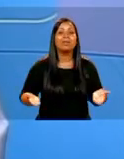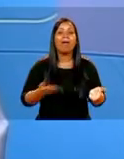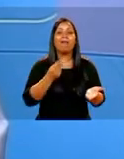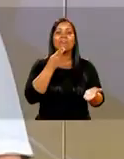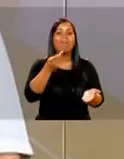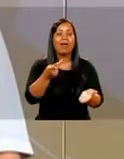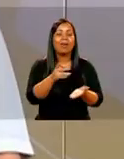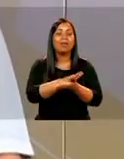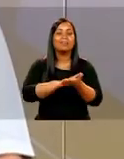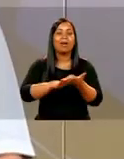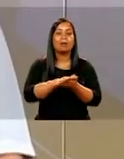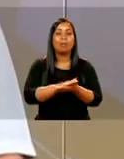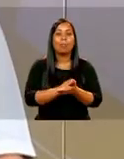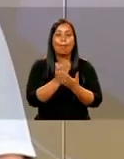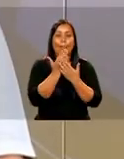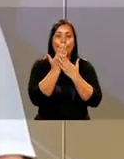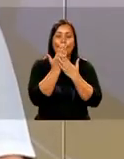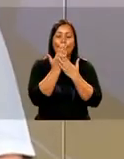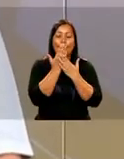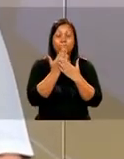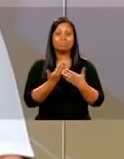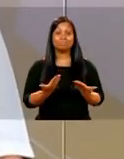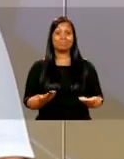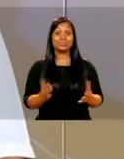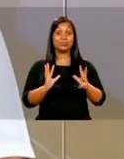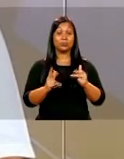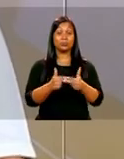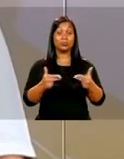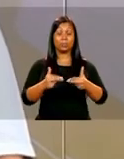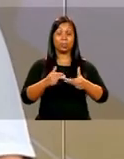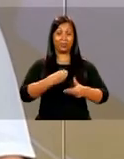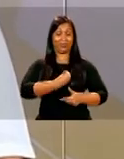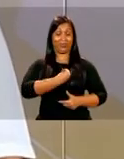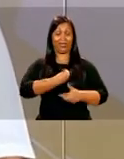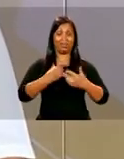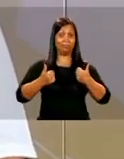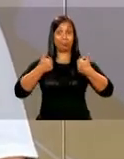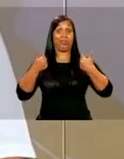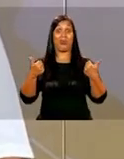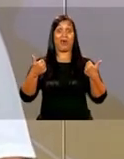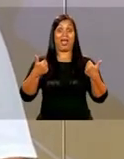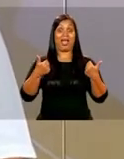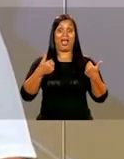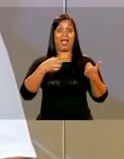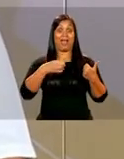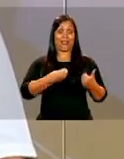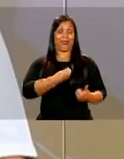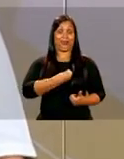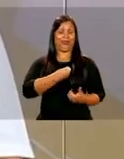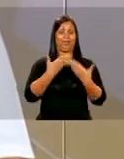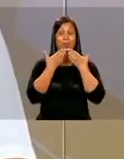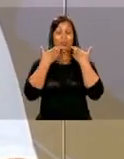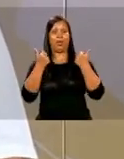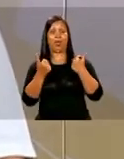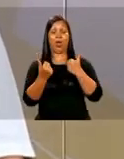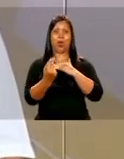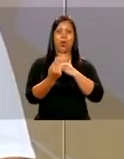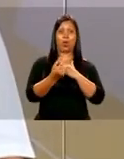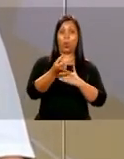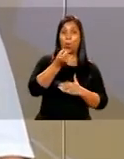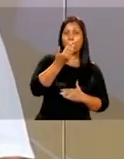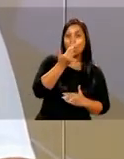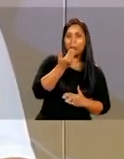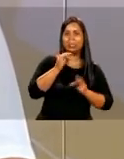da fala, né? Então, toda a nossa qualidade de vida, a questão, nosso ritmo de vida, o não cuidado